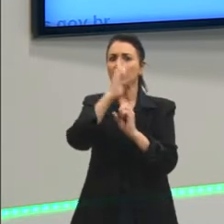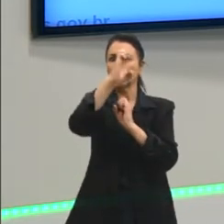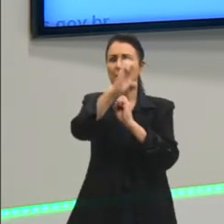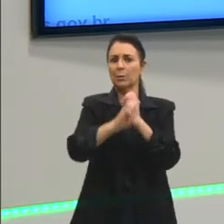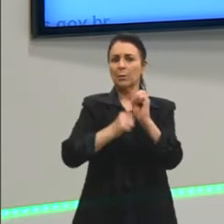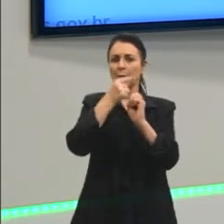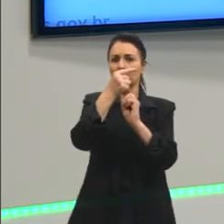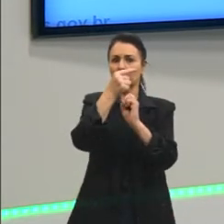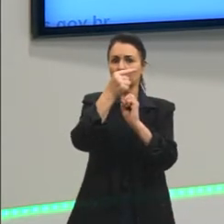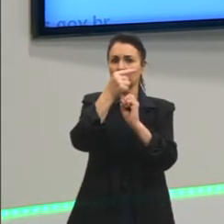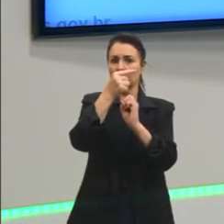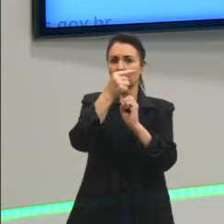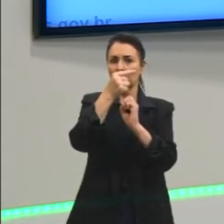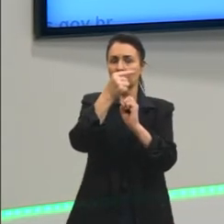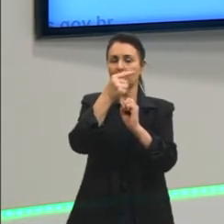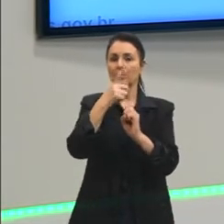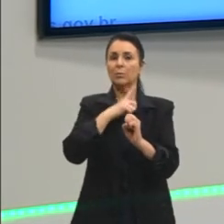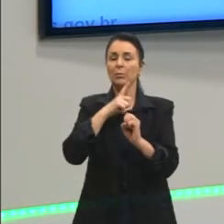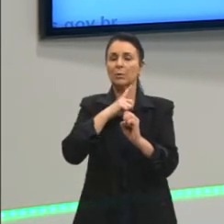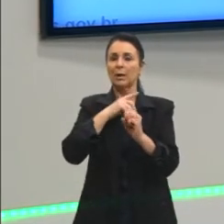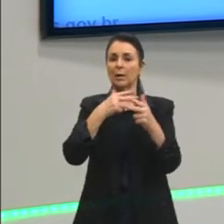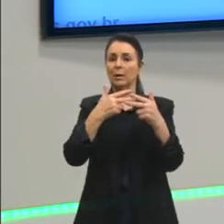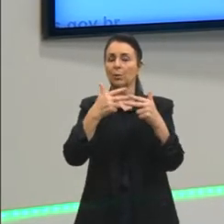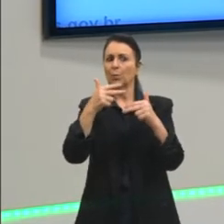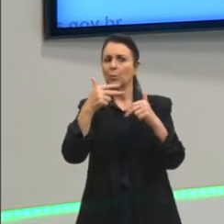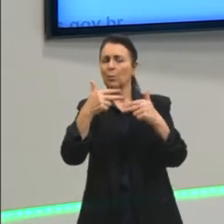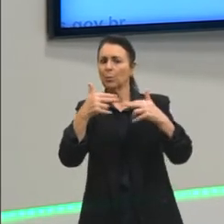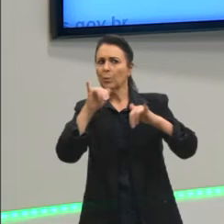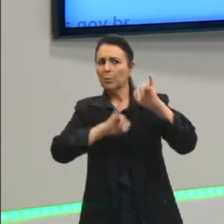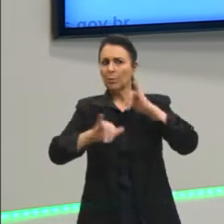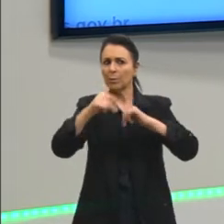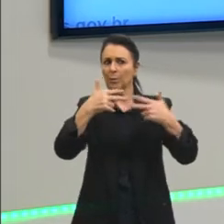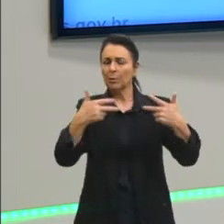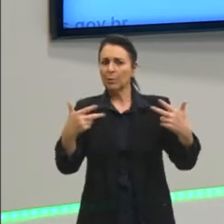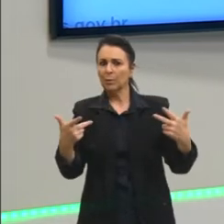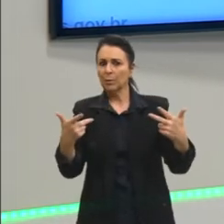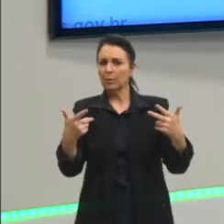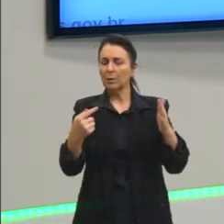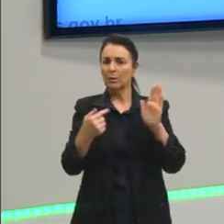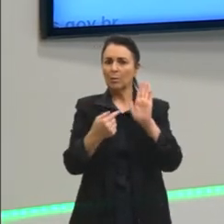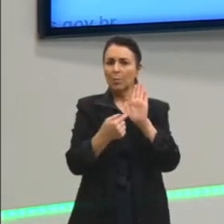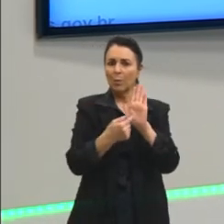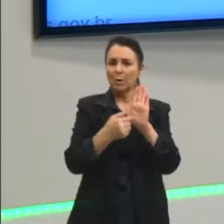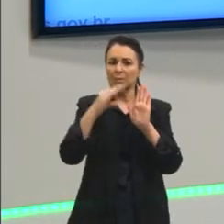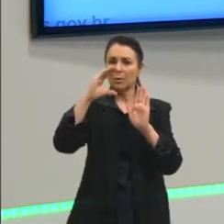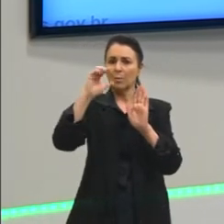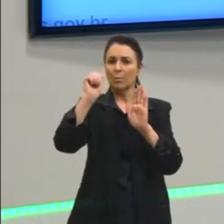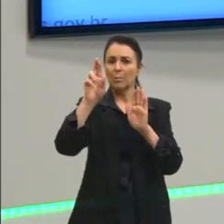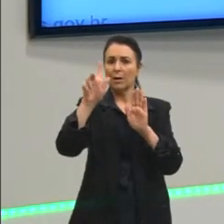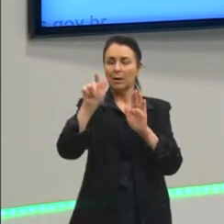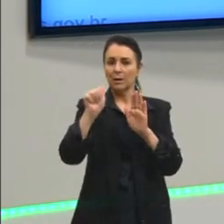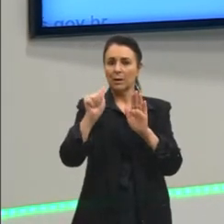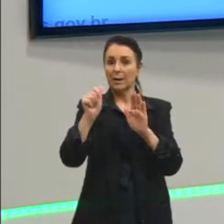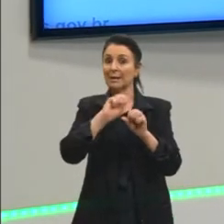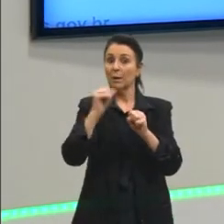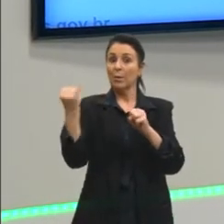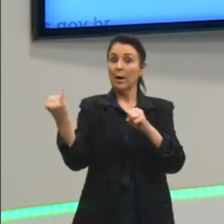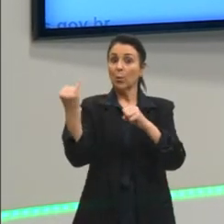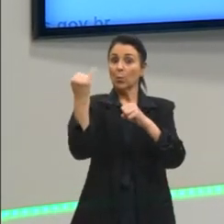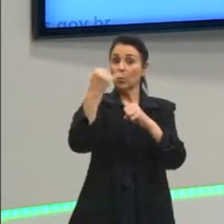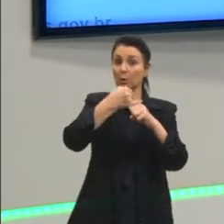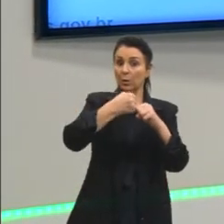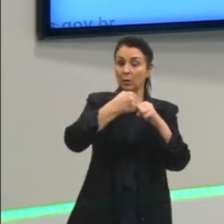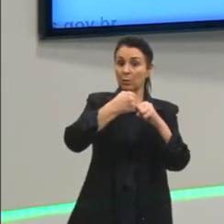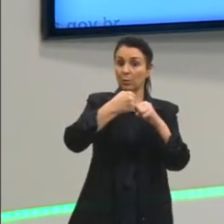né então quando eu tenho um elemento químico que não apresenta uma carga ou seja ele não é um íon ele não tem